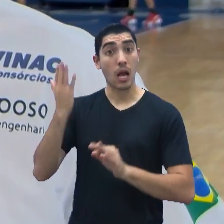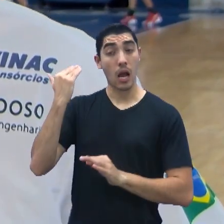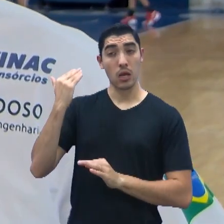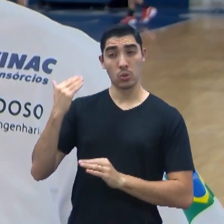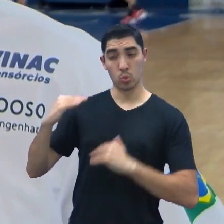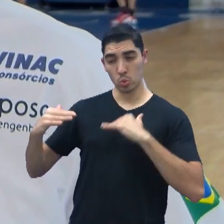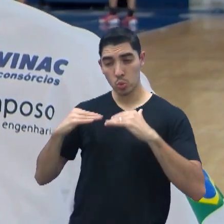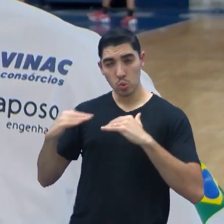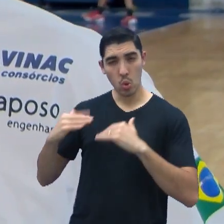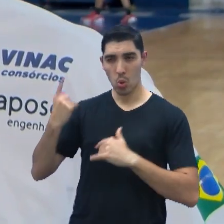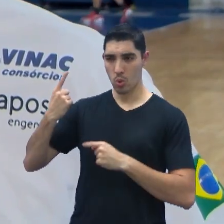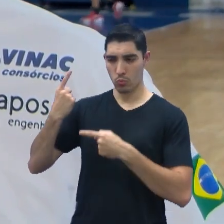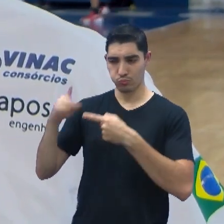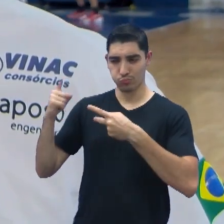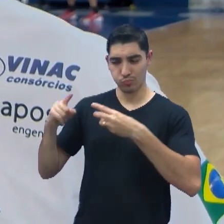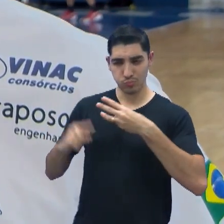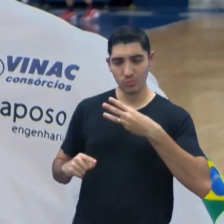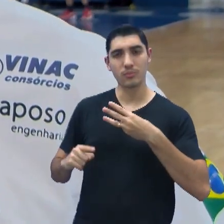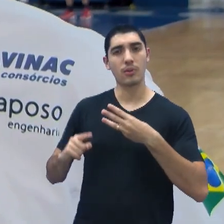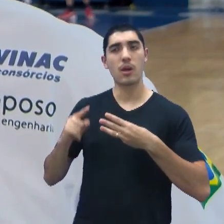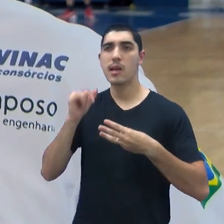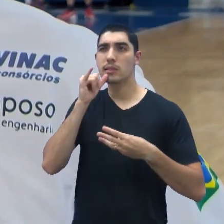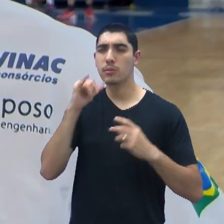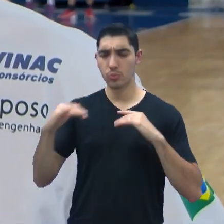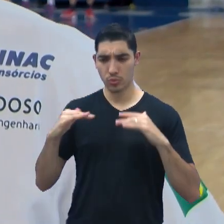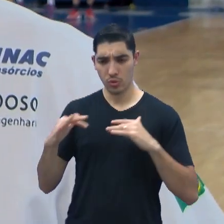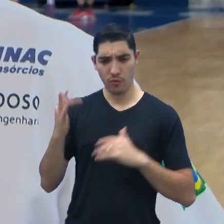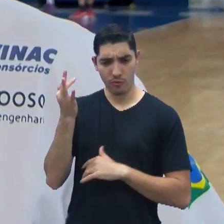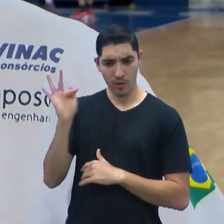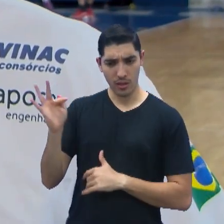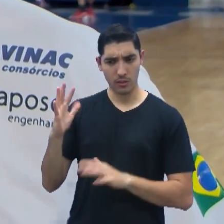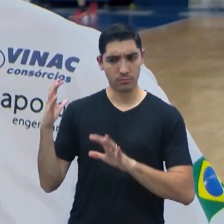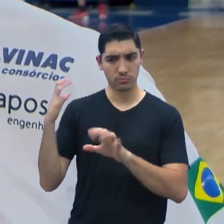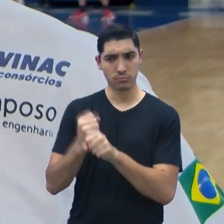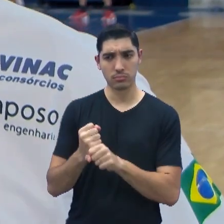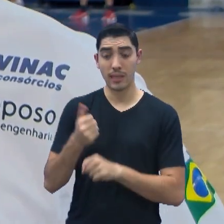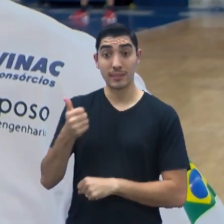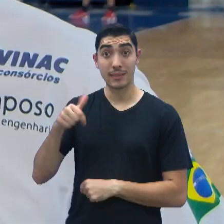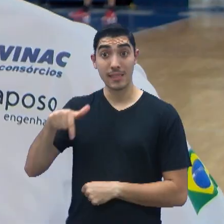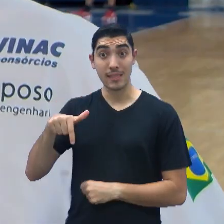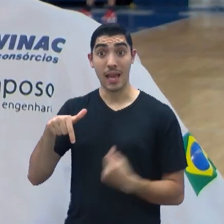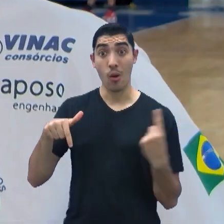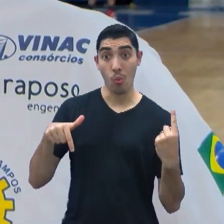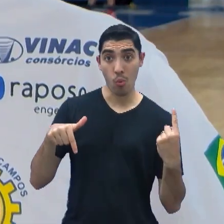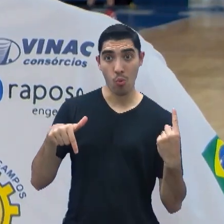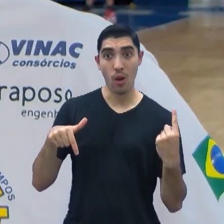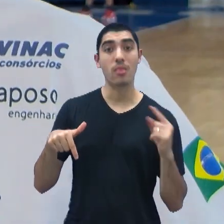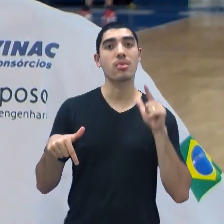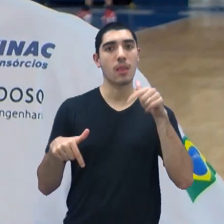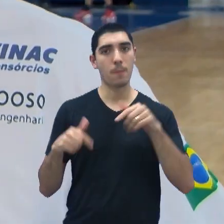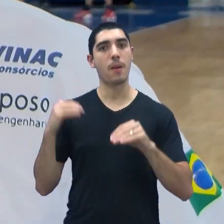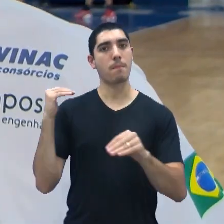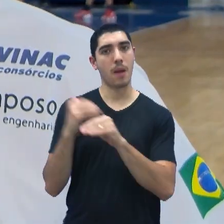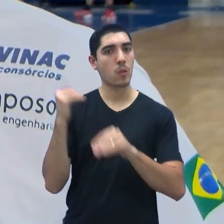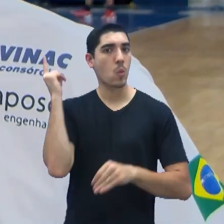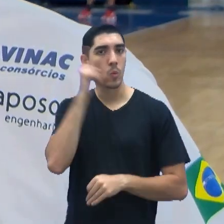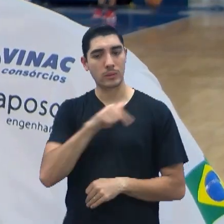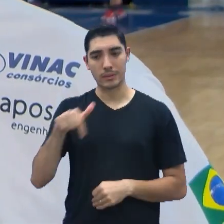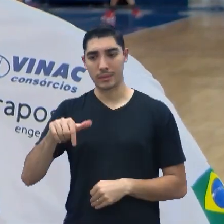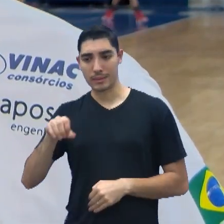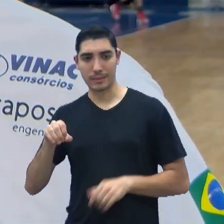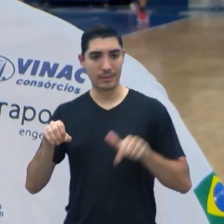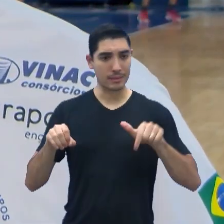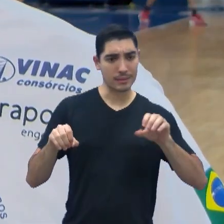né? O início, o Franca, nós chegou a 17-1 para Franca. E aí chegamos a empatar 70-70 no finalzinho do jogo,